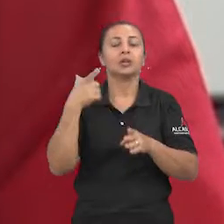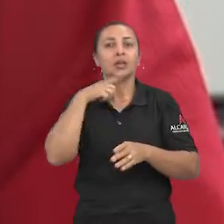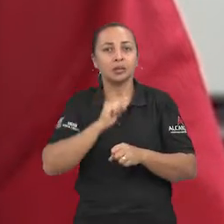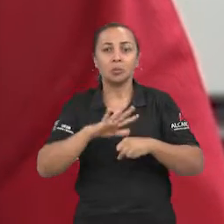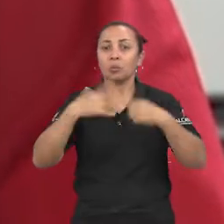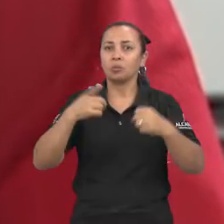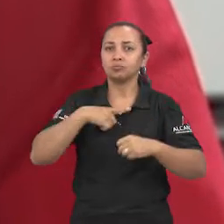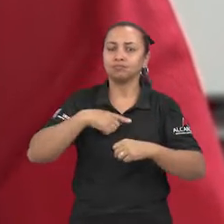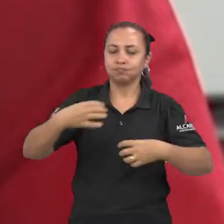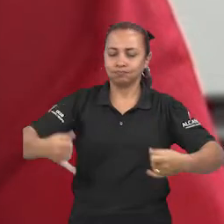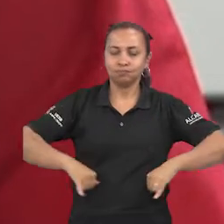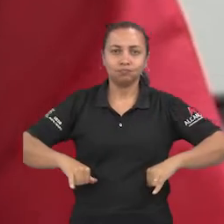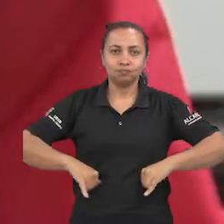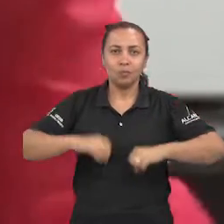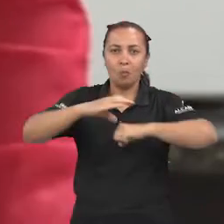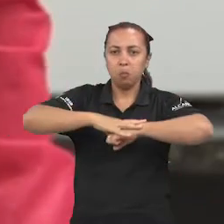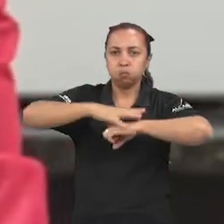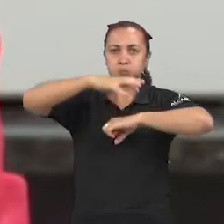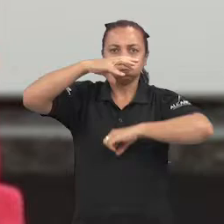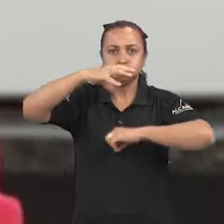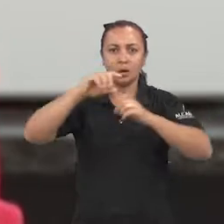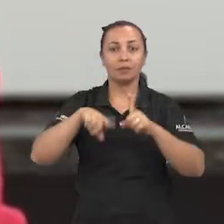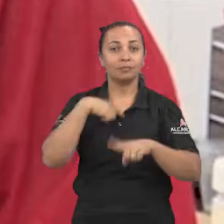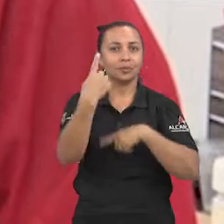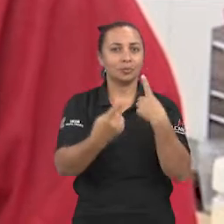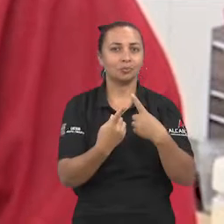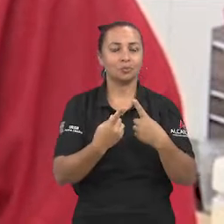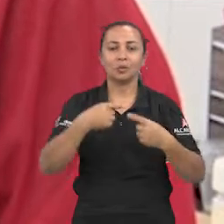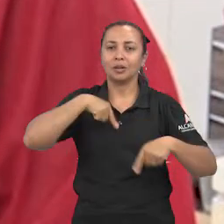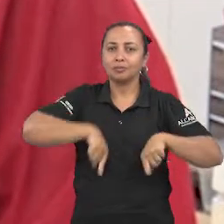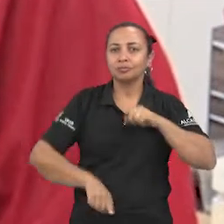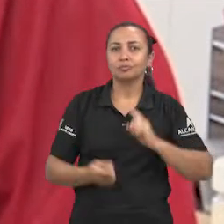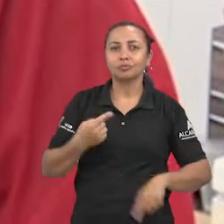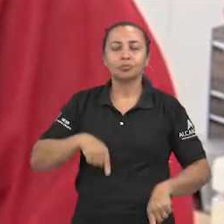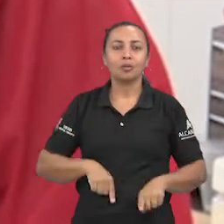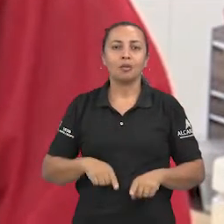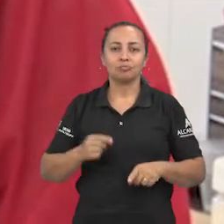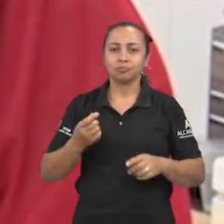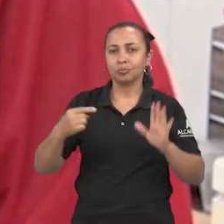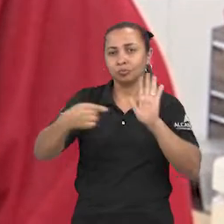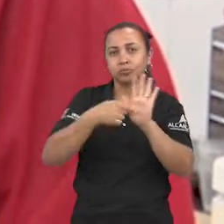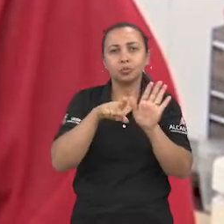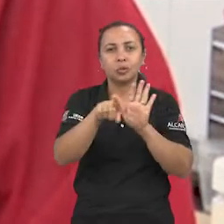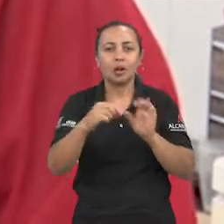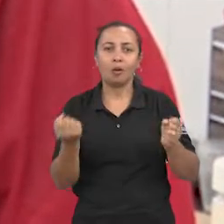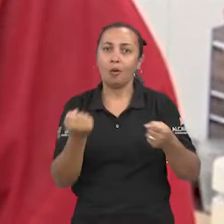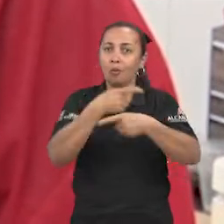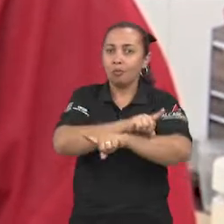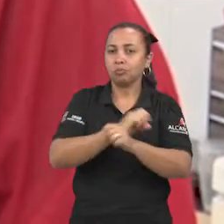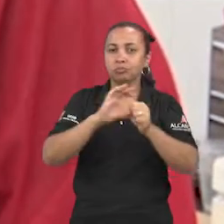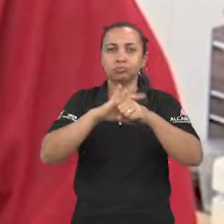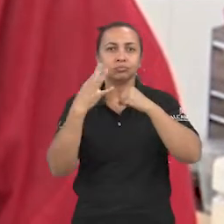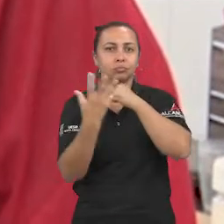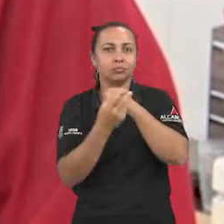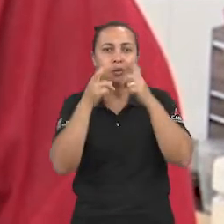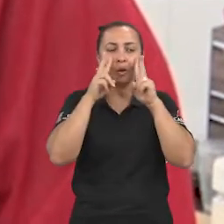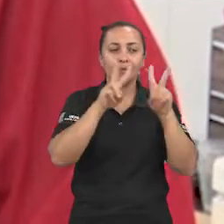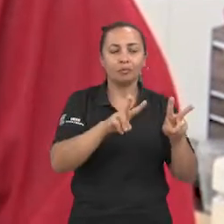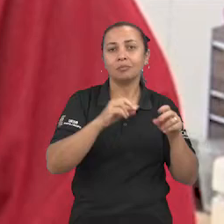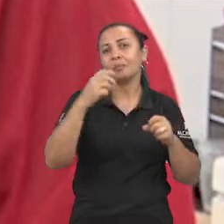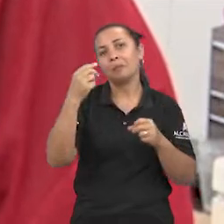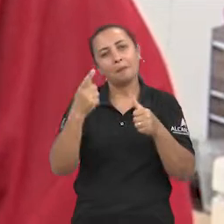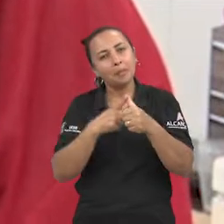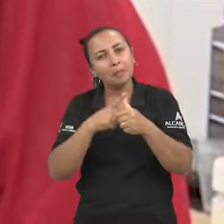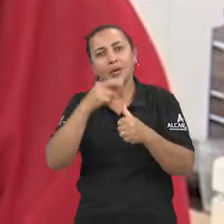uma imunização contra a Covid-19. Nós vimos que, nos primeiros 30 dias, as mulheres apresentavam